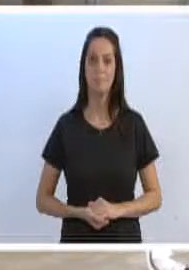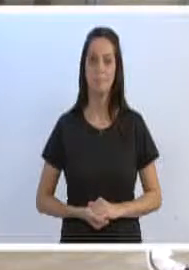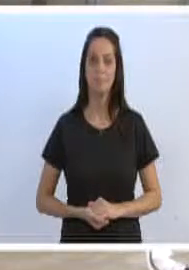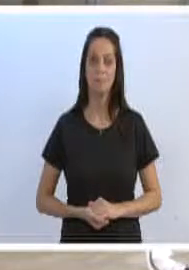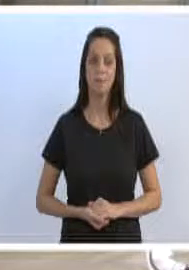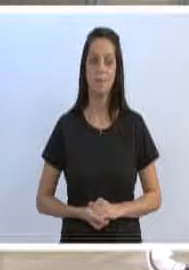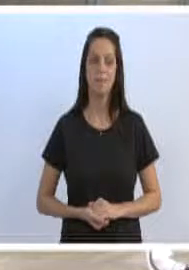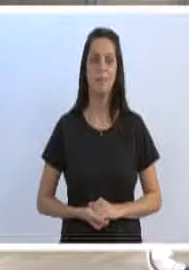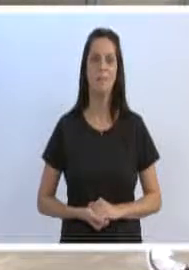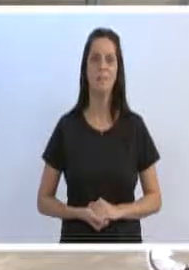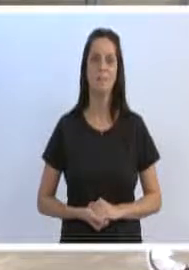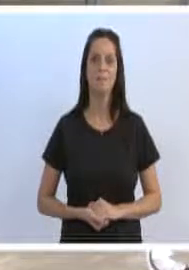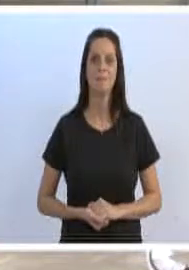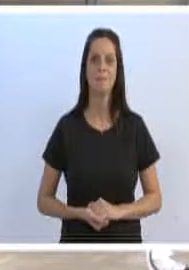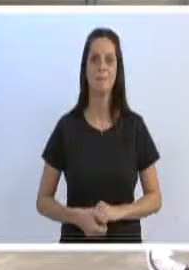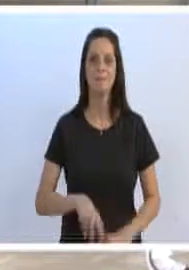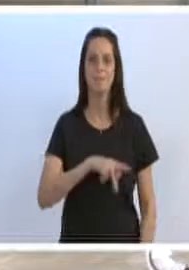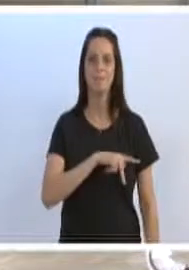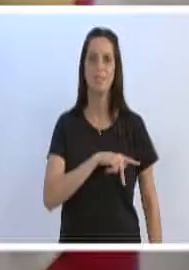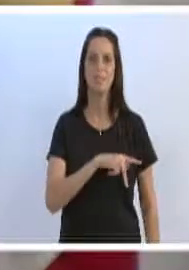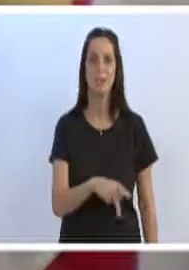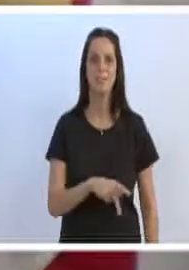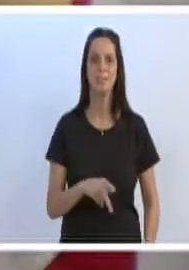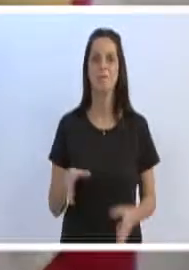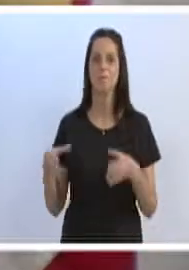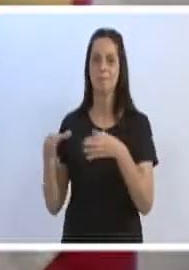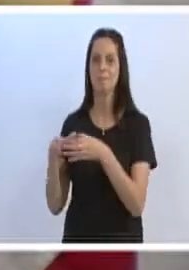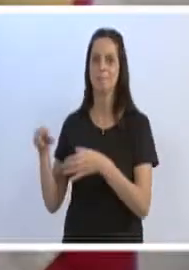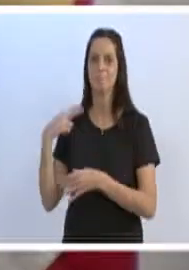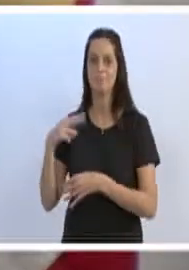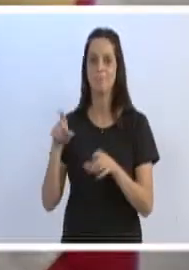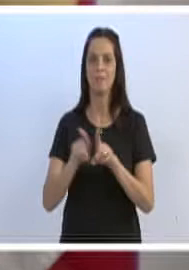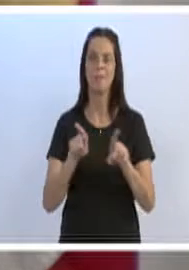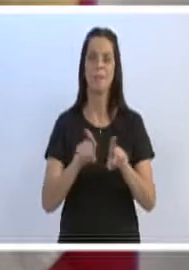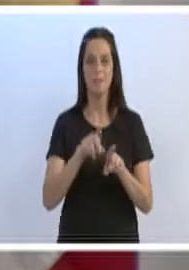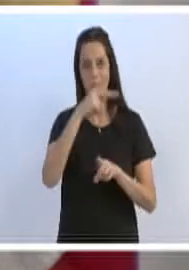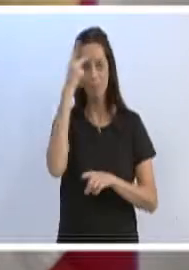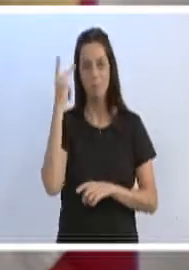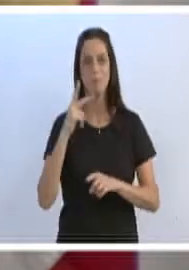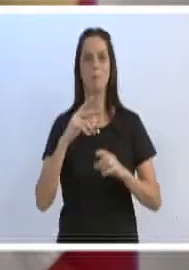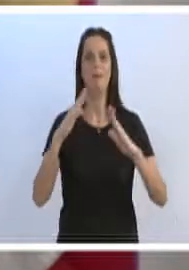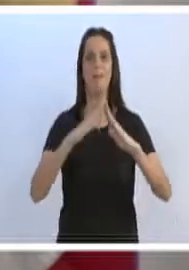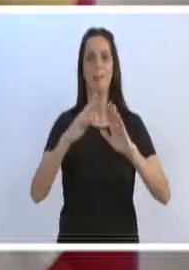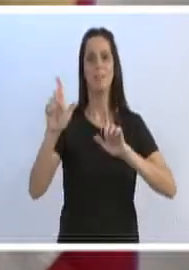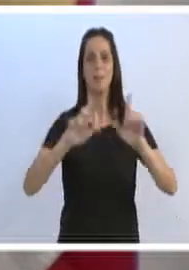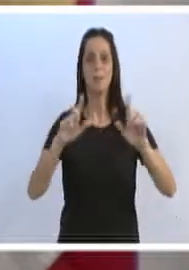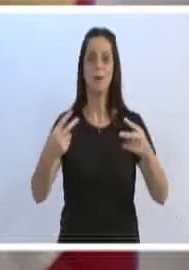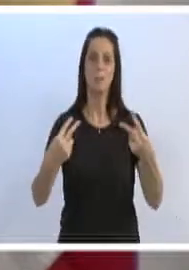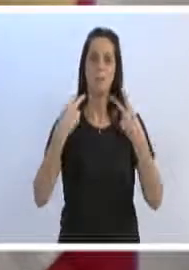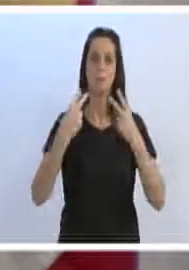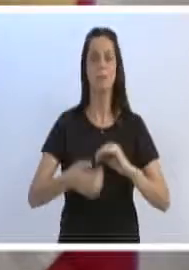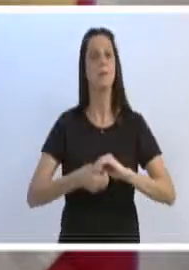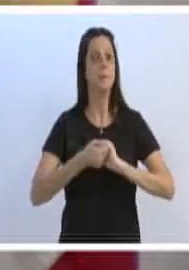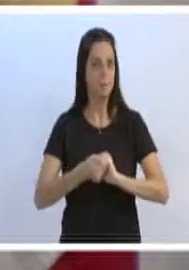senhor presidente senhores vereadores como dados acompanham nossos lares meus cumprimentos